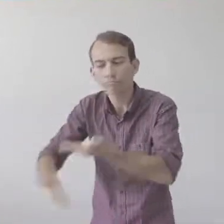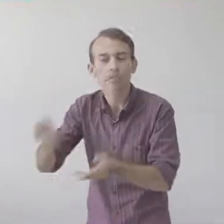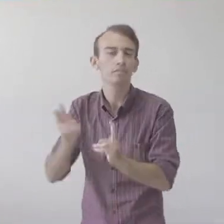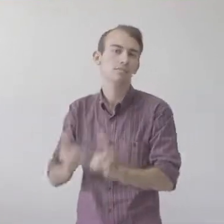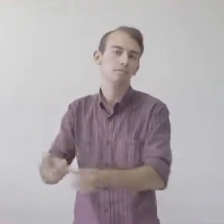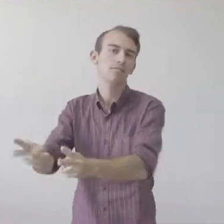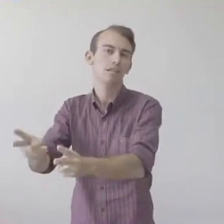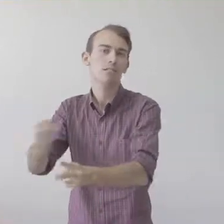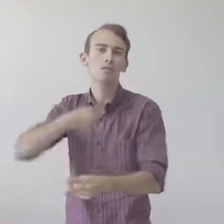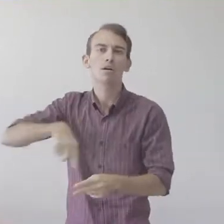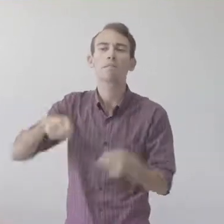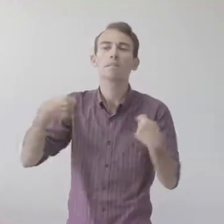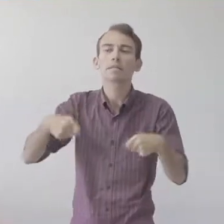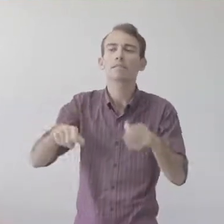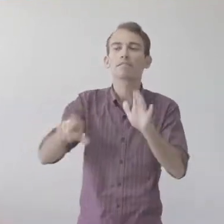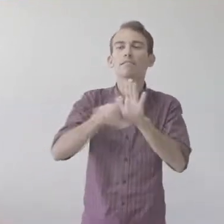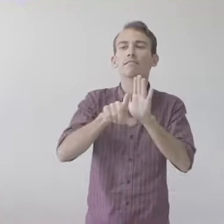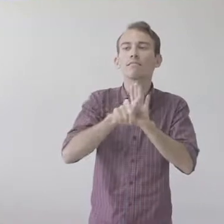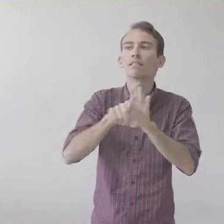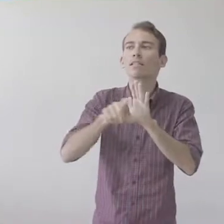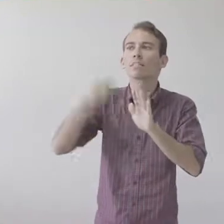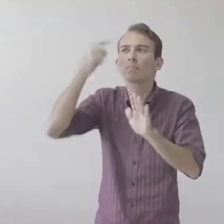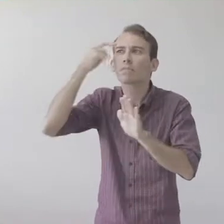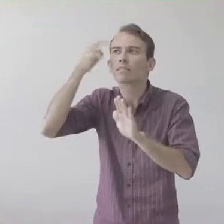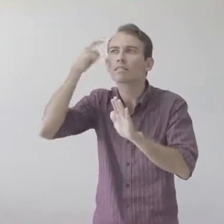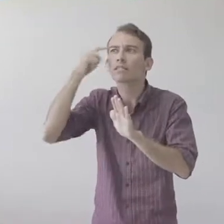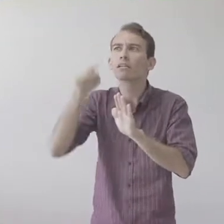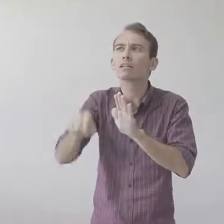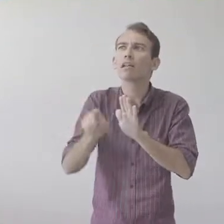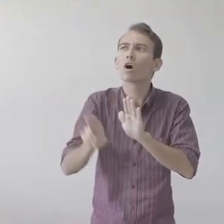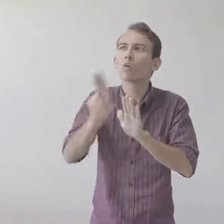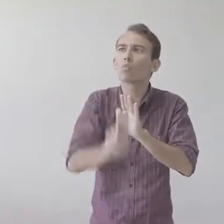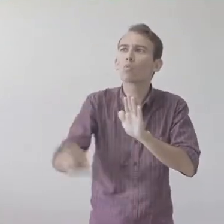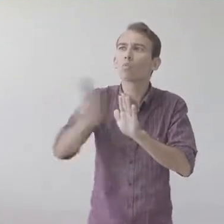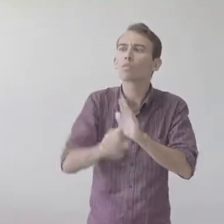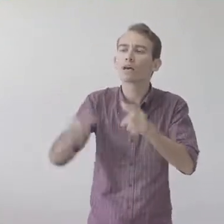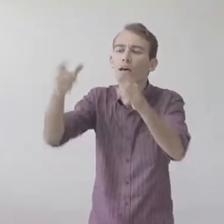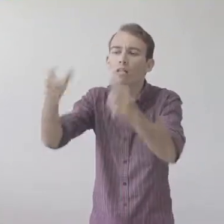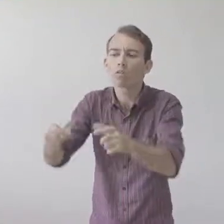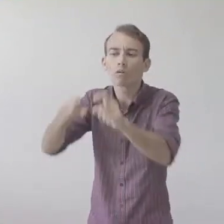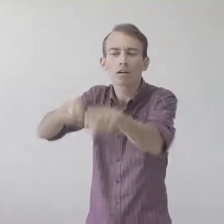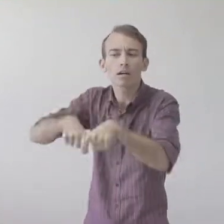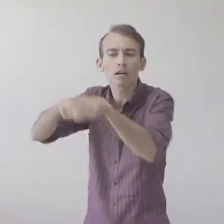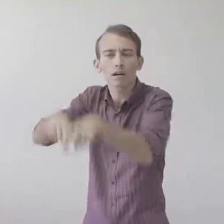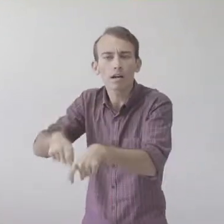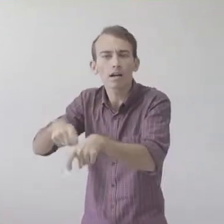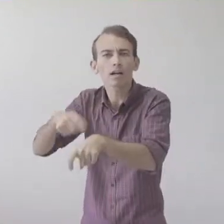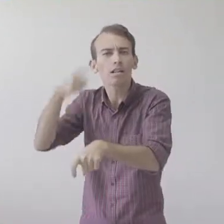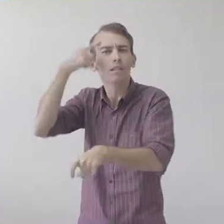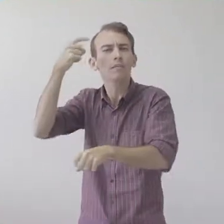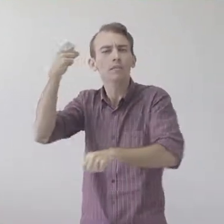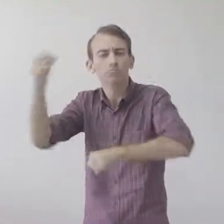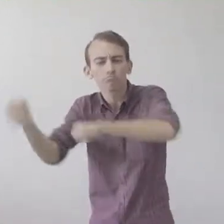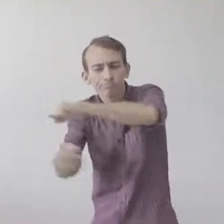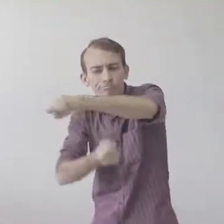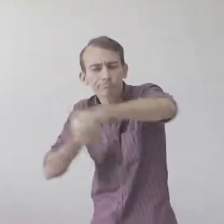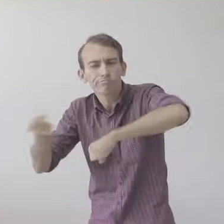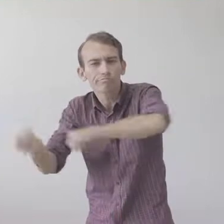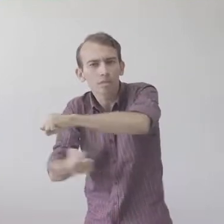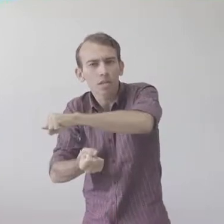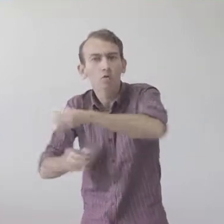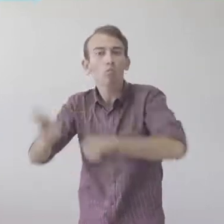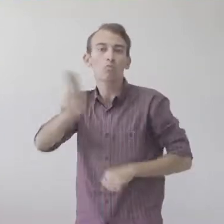para que a gente possa ter uso dessa área mas garantindo a sua sustentabilidade e uso completamente